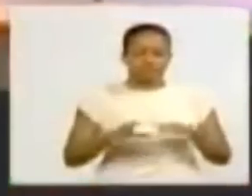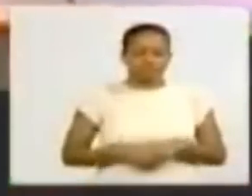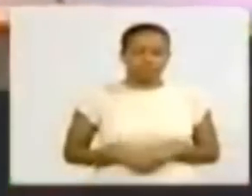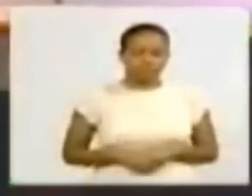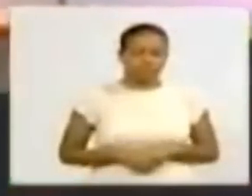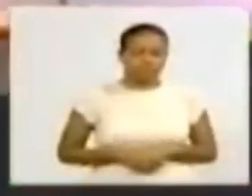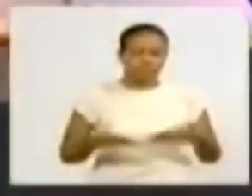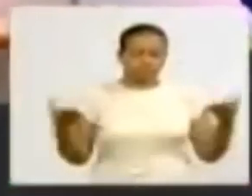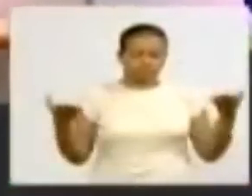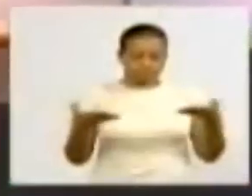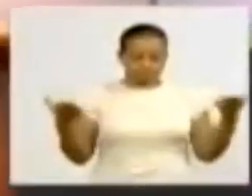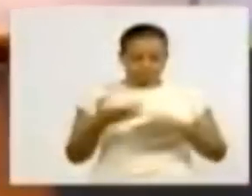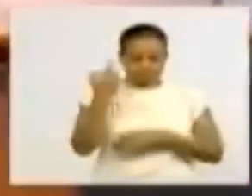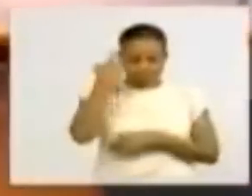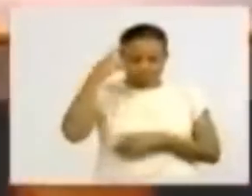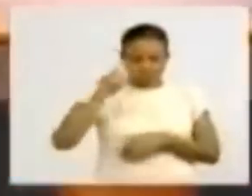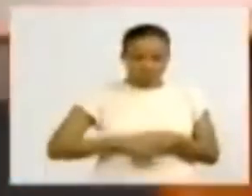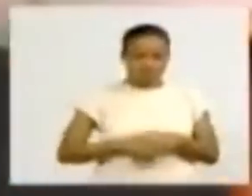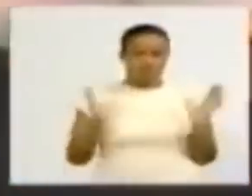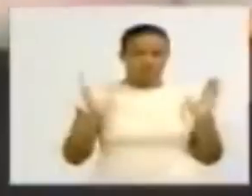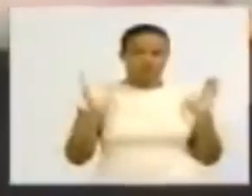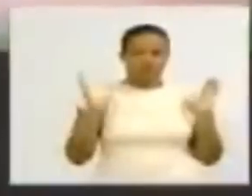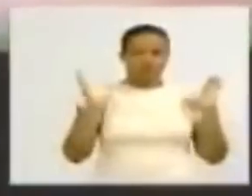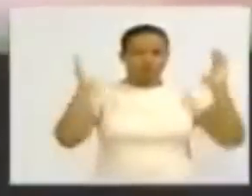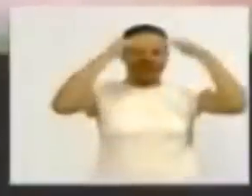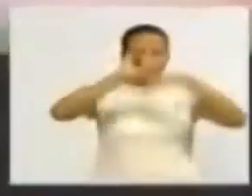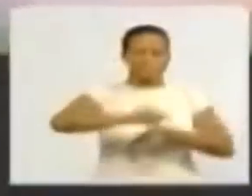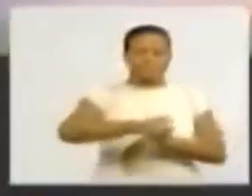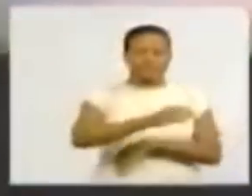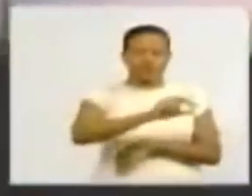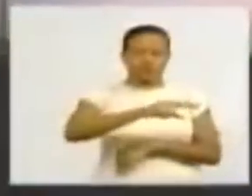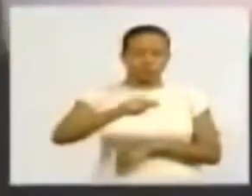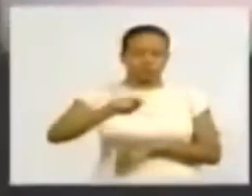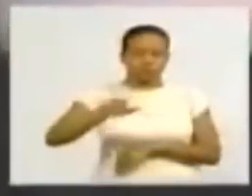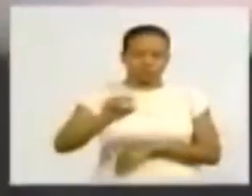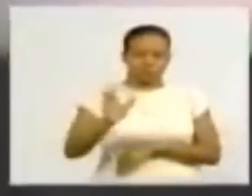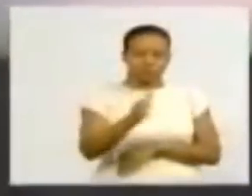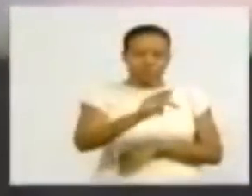Já que hoje é o dia da beatificação de João Paulo II, né?